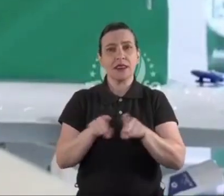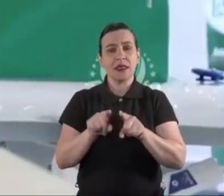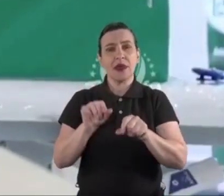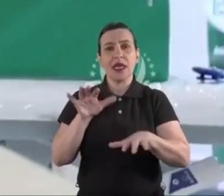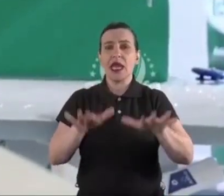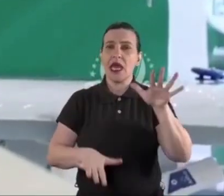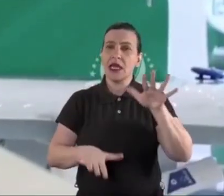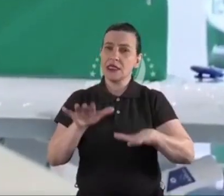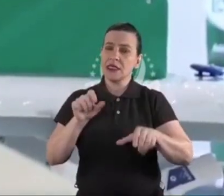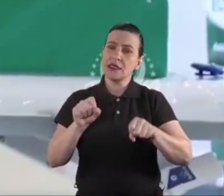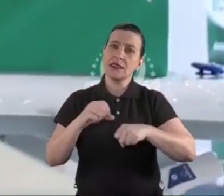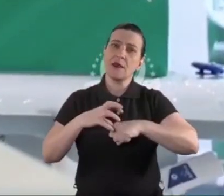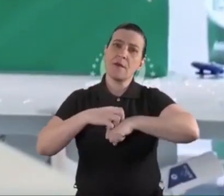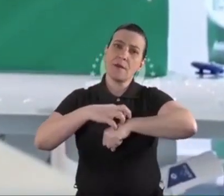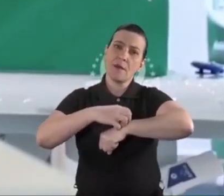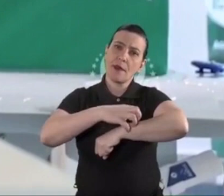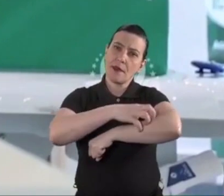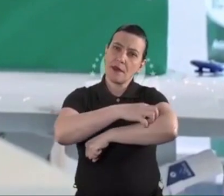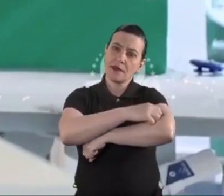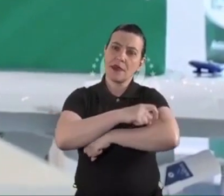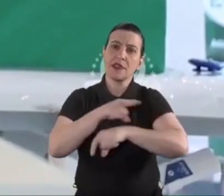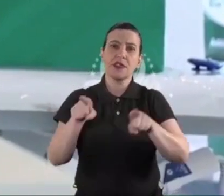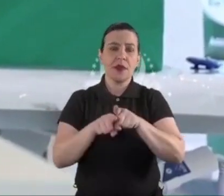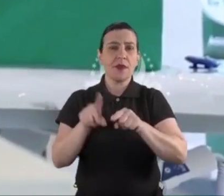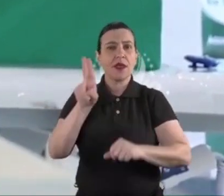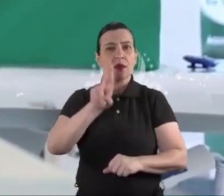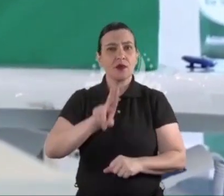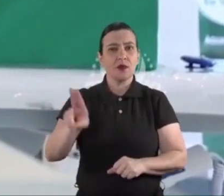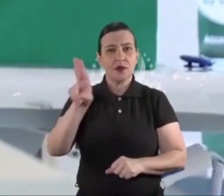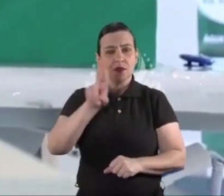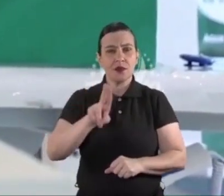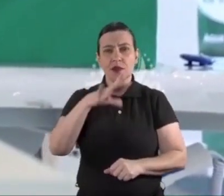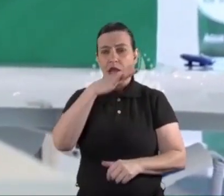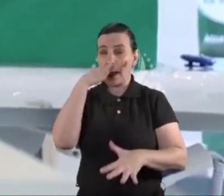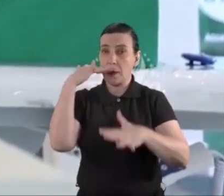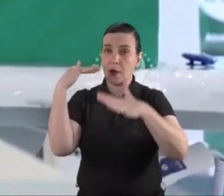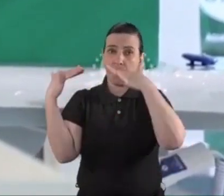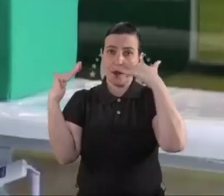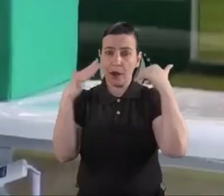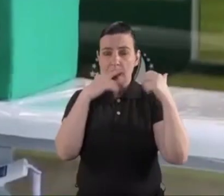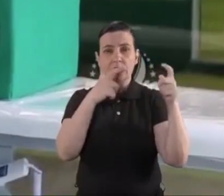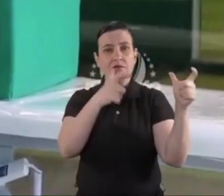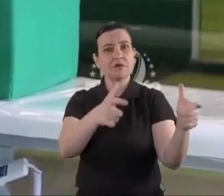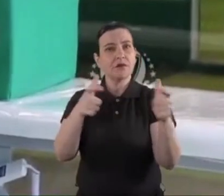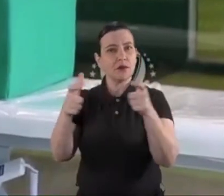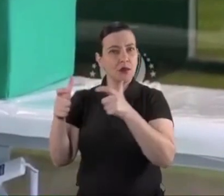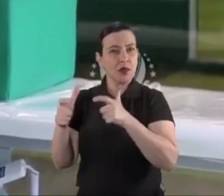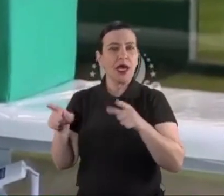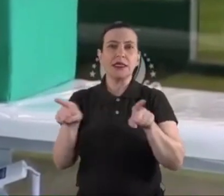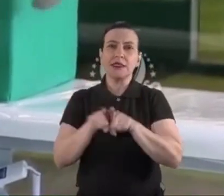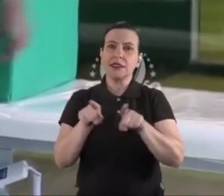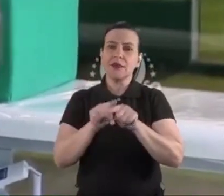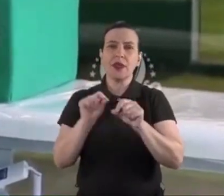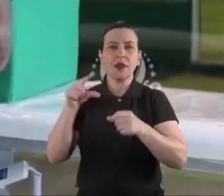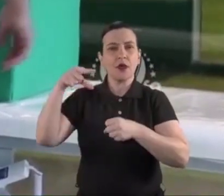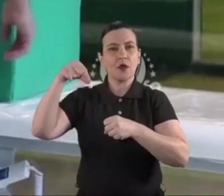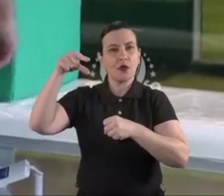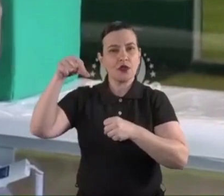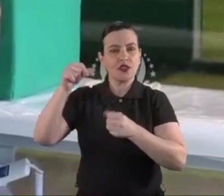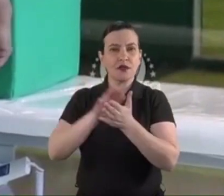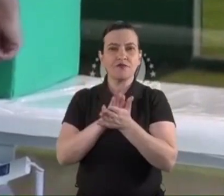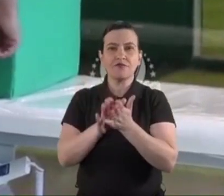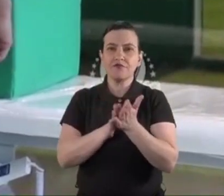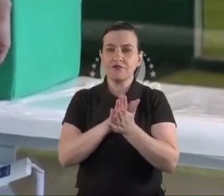das vezes através de massagens, do uso também aromático, através do ambiente, ou através de uma gotinha na